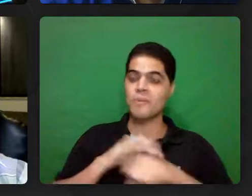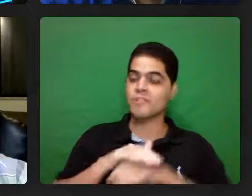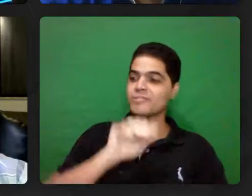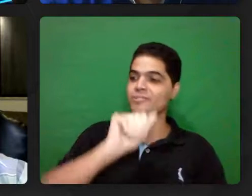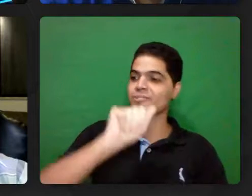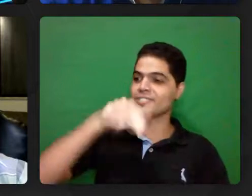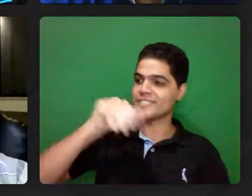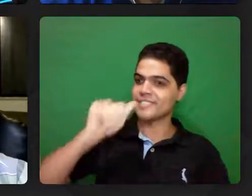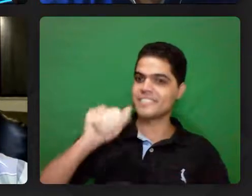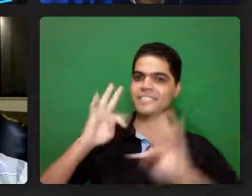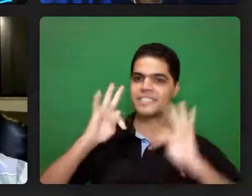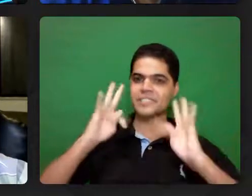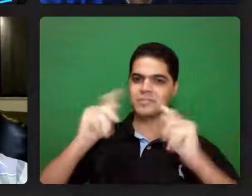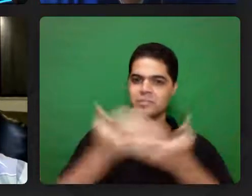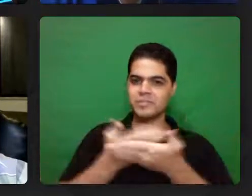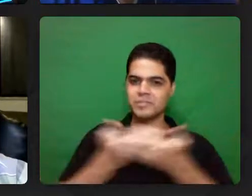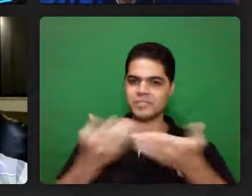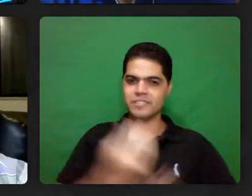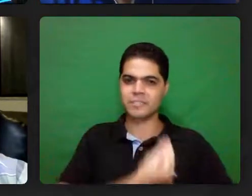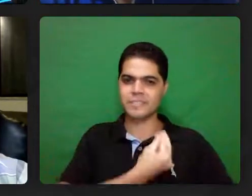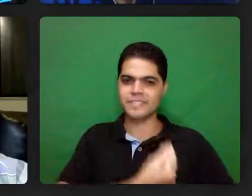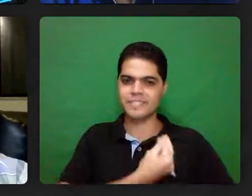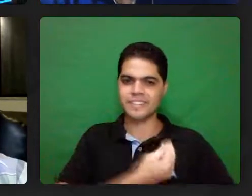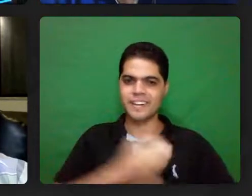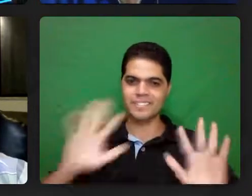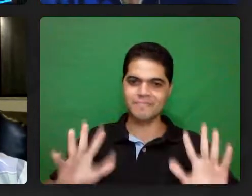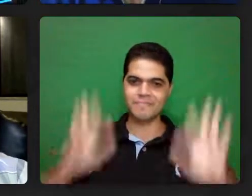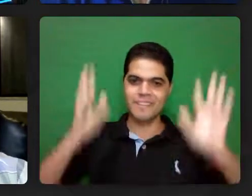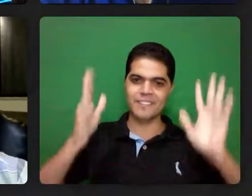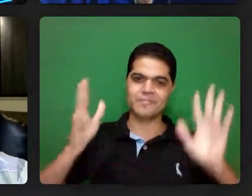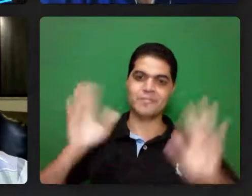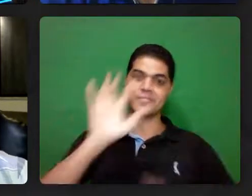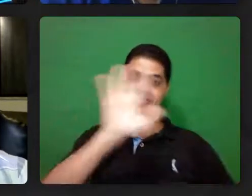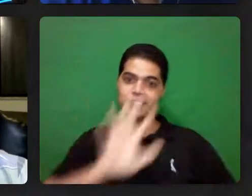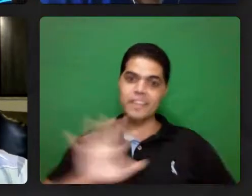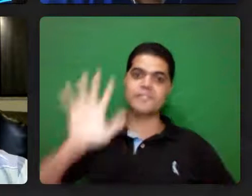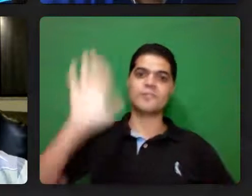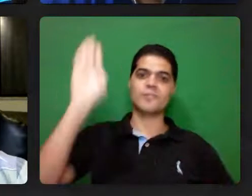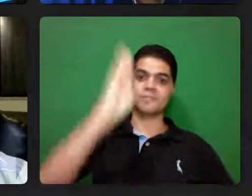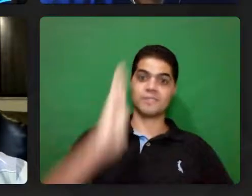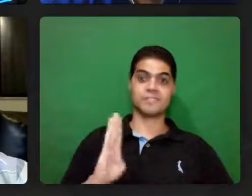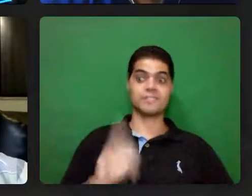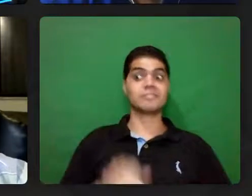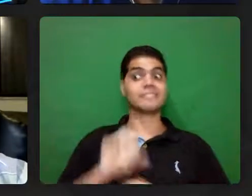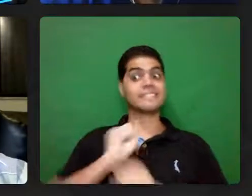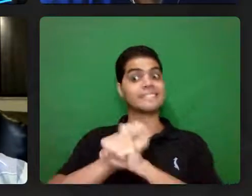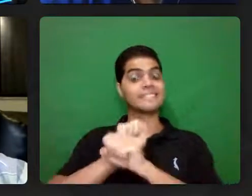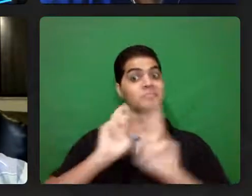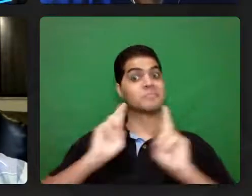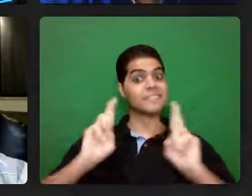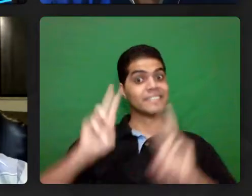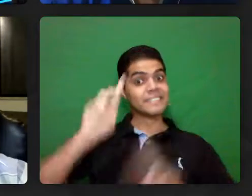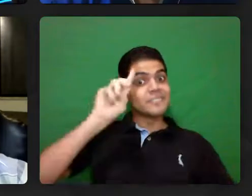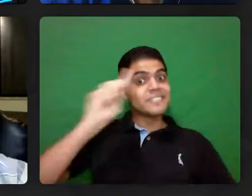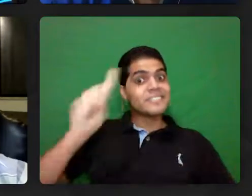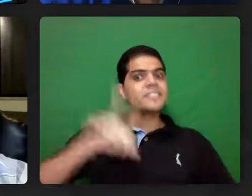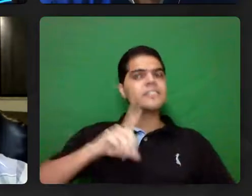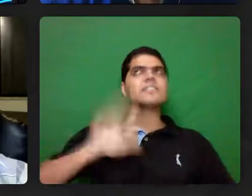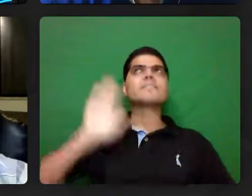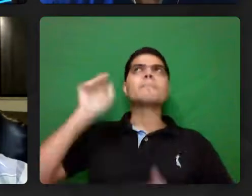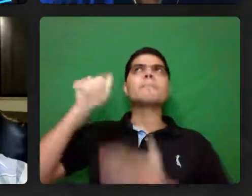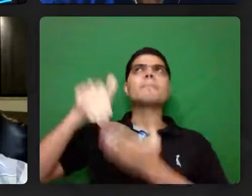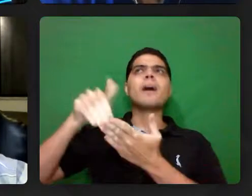participantes, mentores da Maratona Territórios do Brasil. Então, está chegando o dia, né? A gente encerra inscrição na